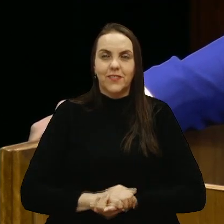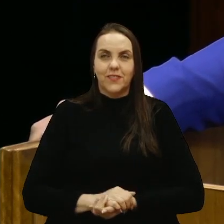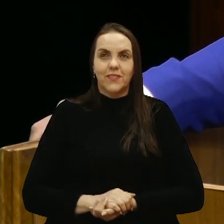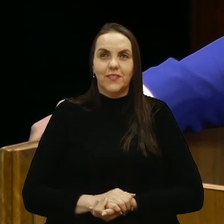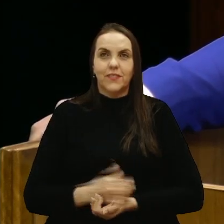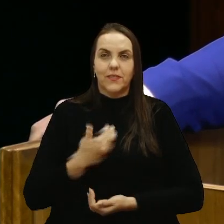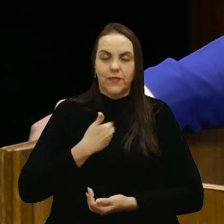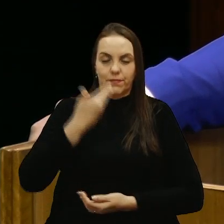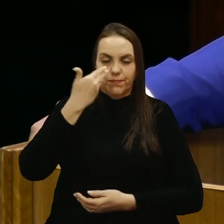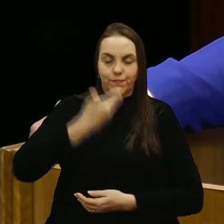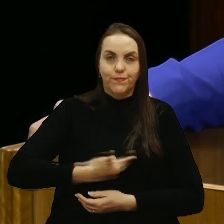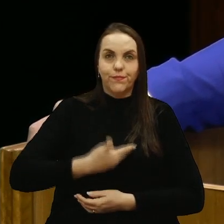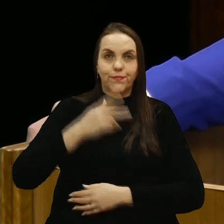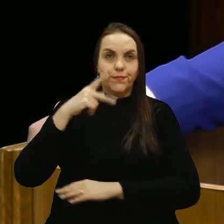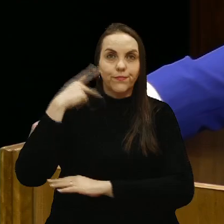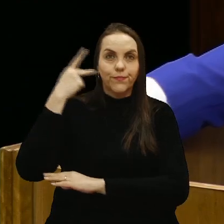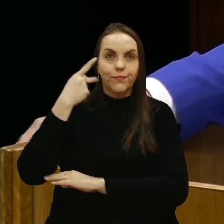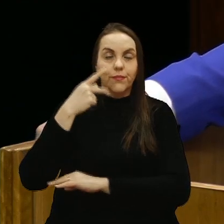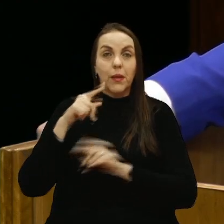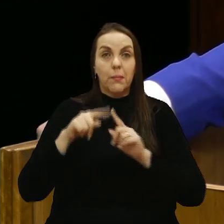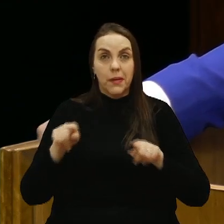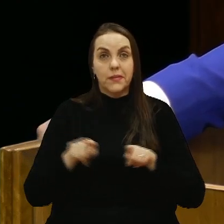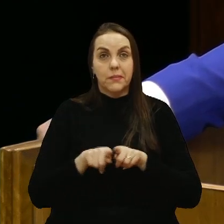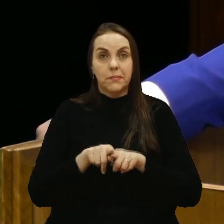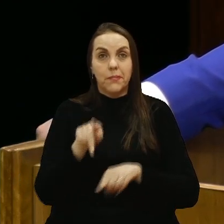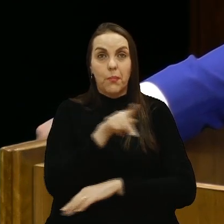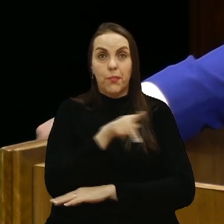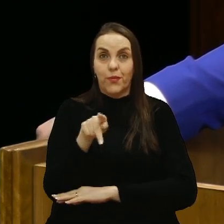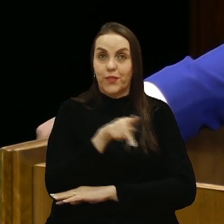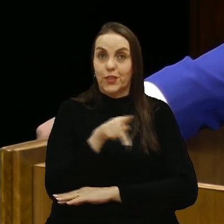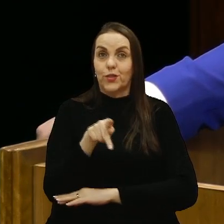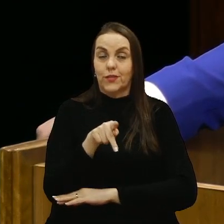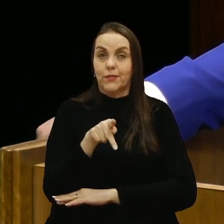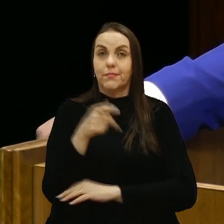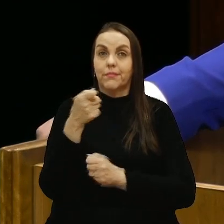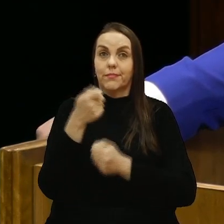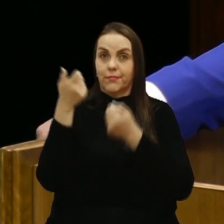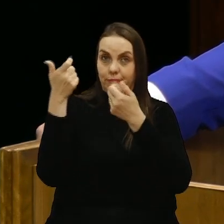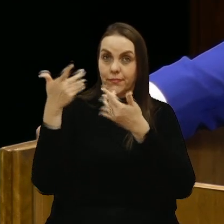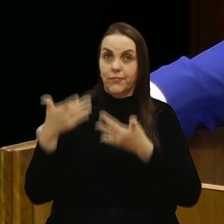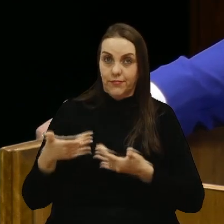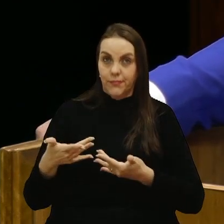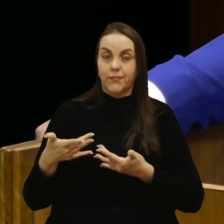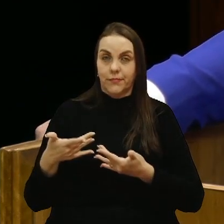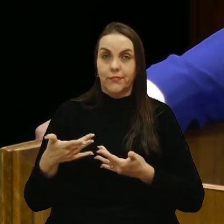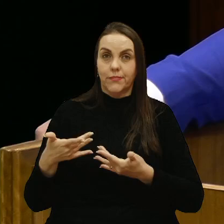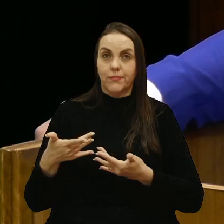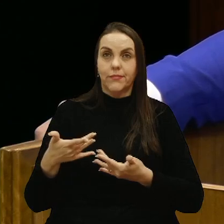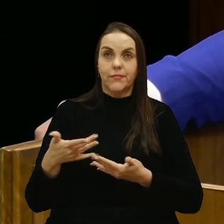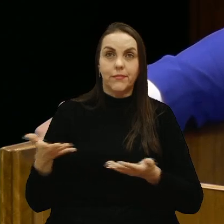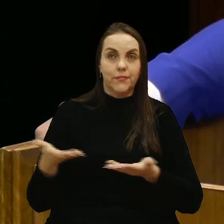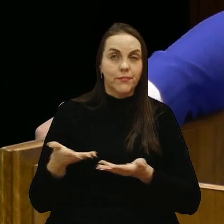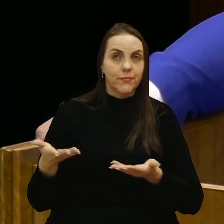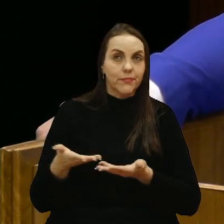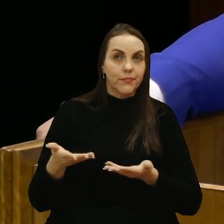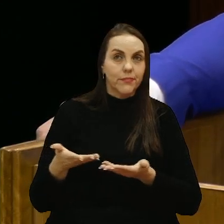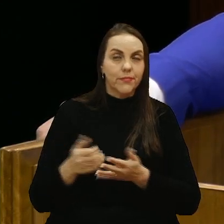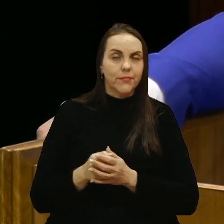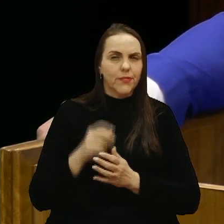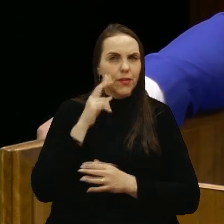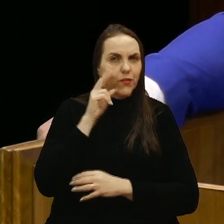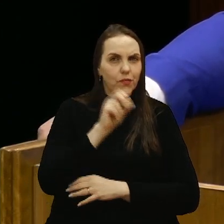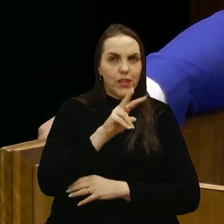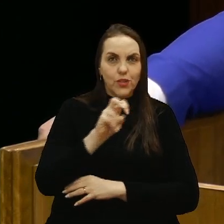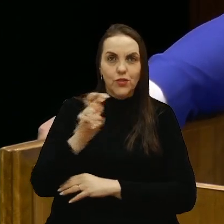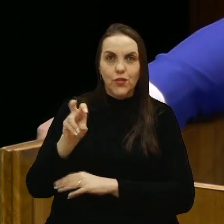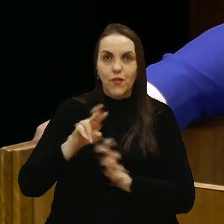Eu estou vereador, mas sou professor e quero começar essa minha fala aqui. Vejo vários professores e professoras, mas